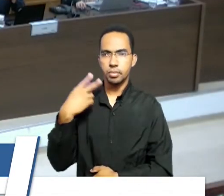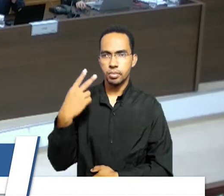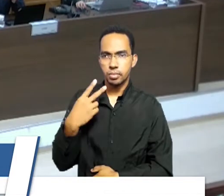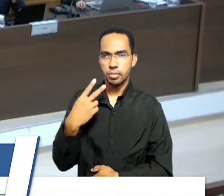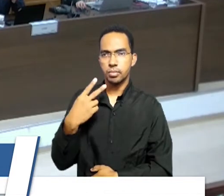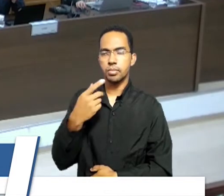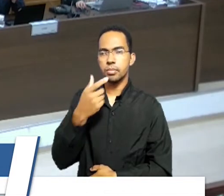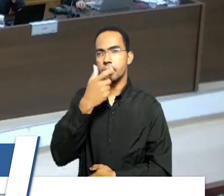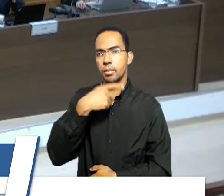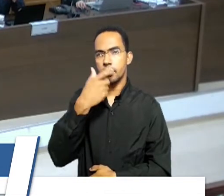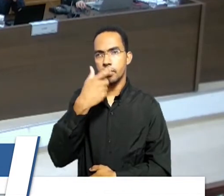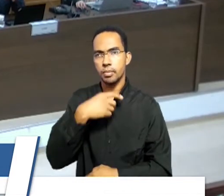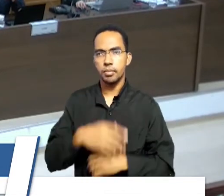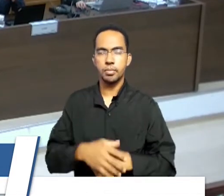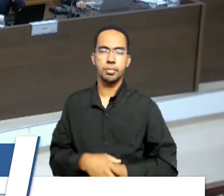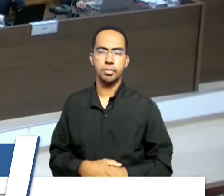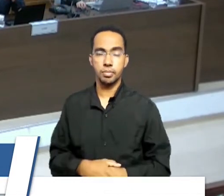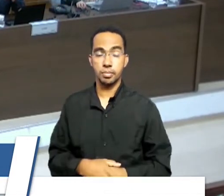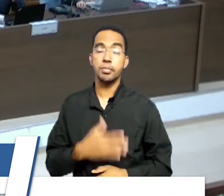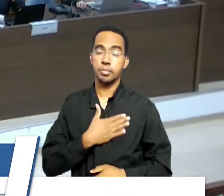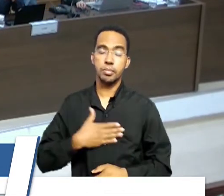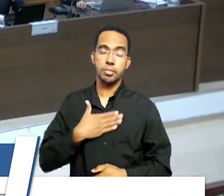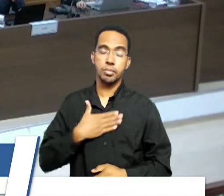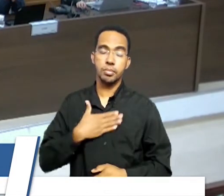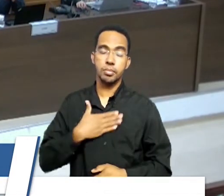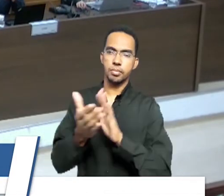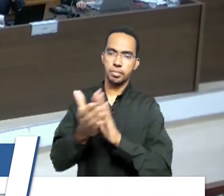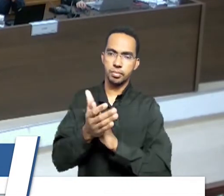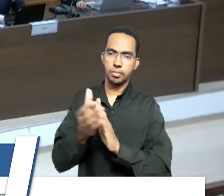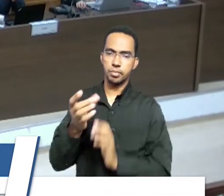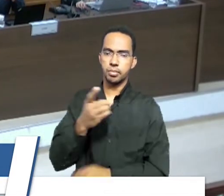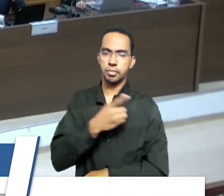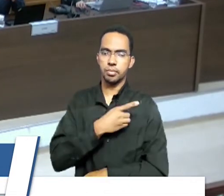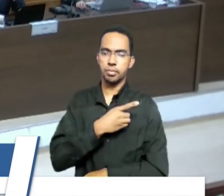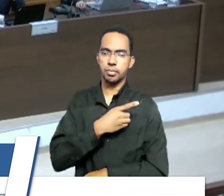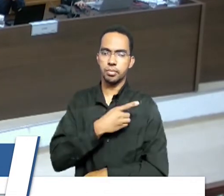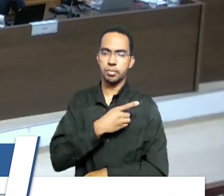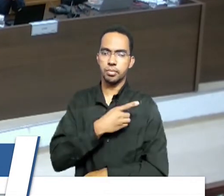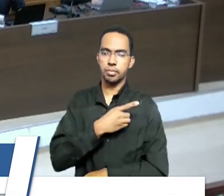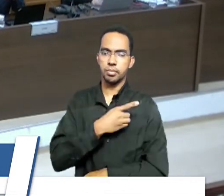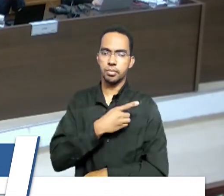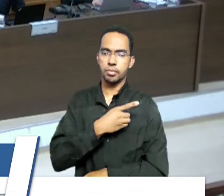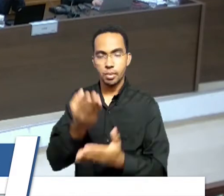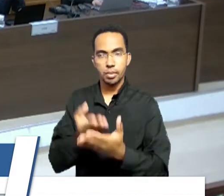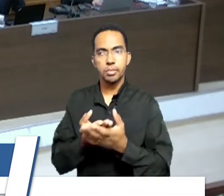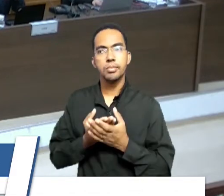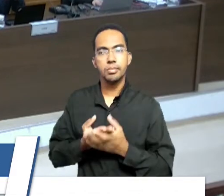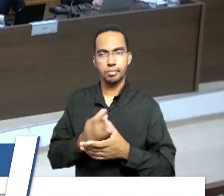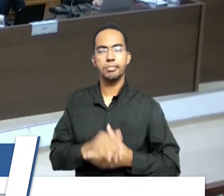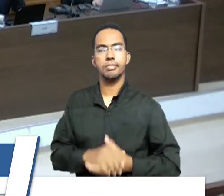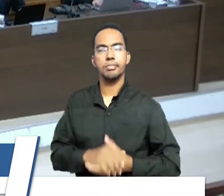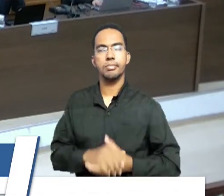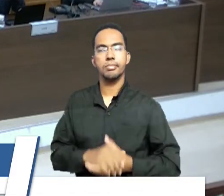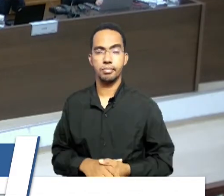aqui de parabenizar o Tide, Della Mota, por esse requerimento. É notório, e todos aqui